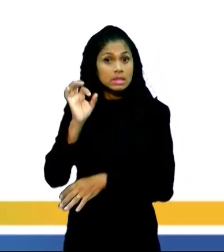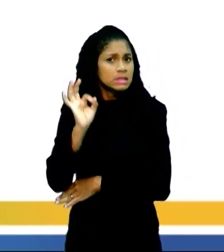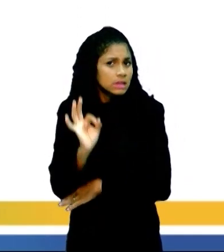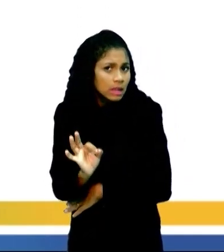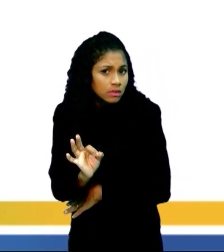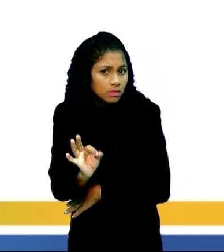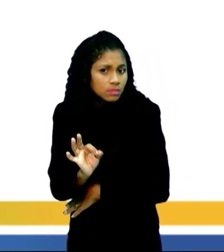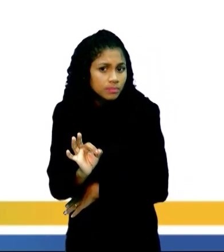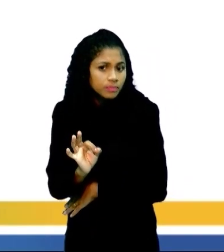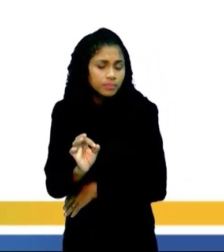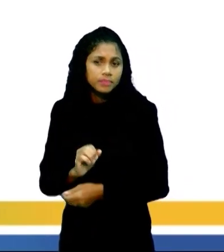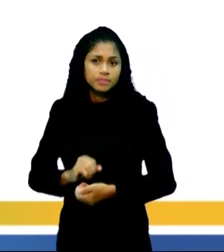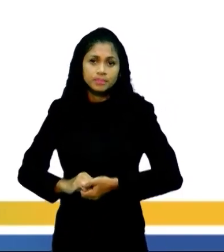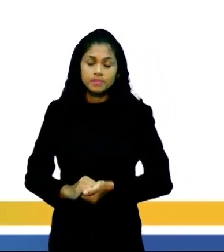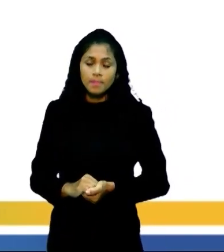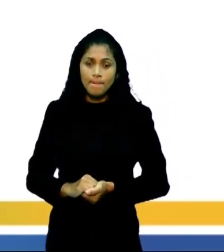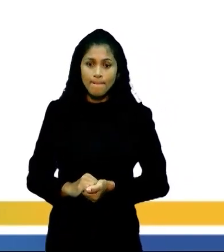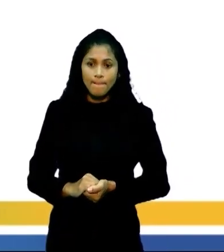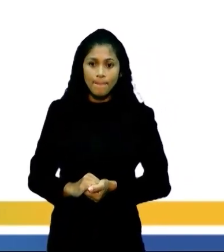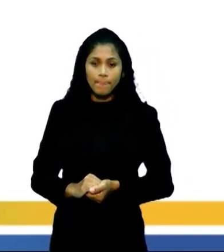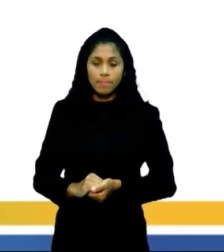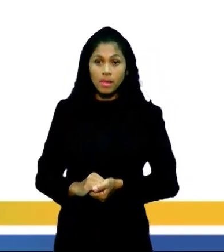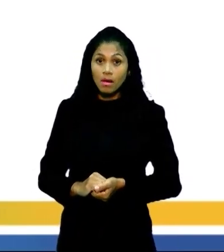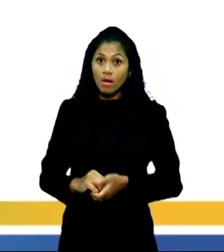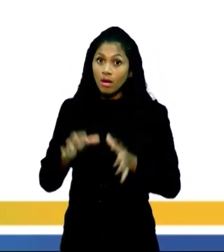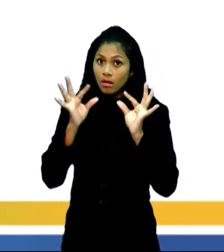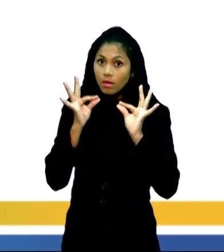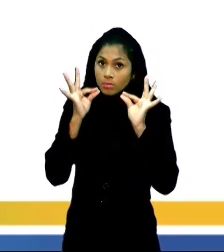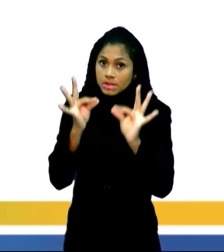olhar? Dá uma olhada aí no diagrama de Venn.